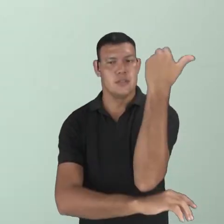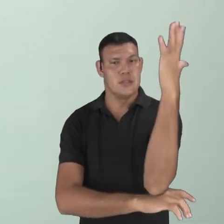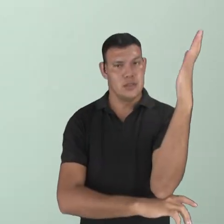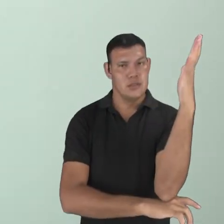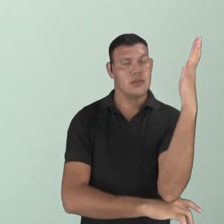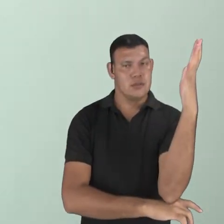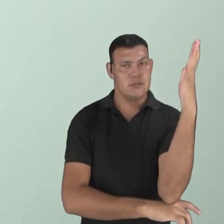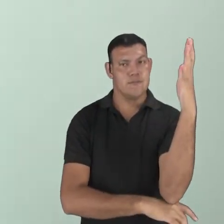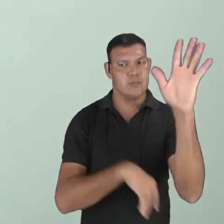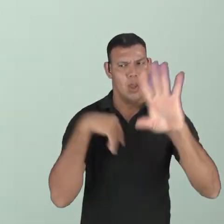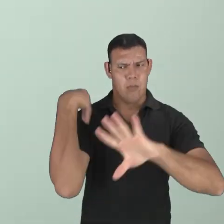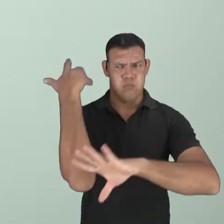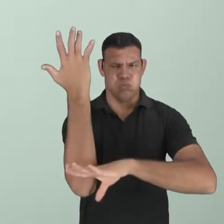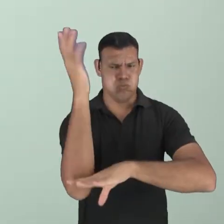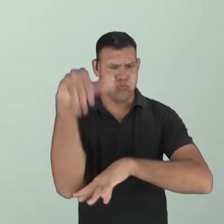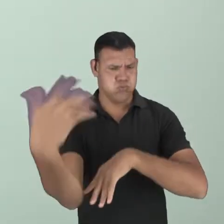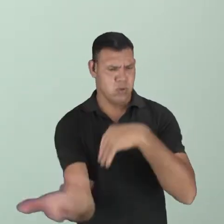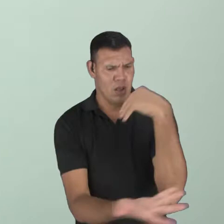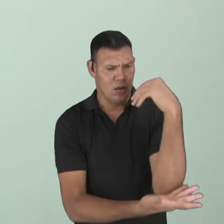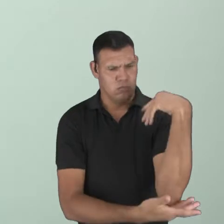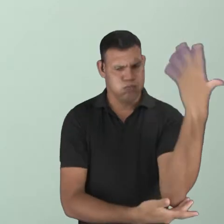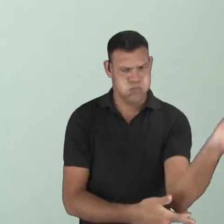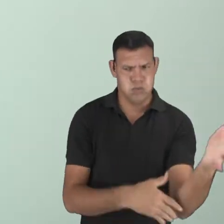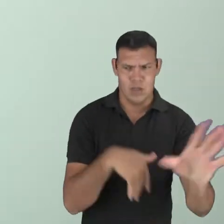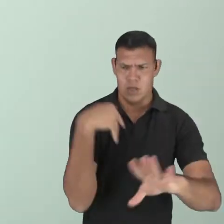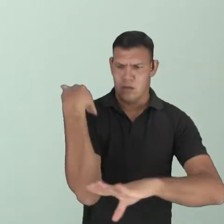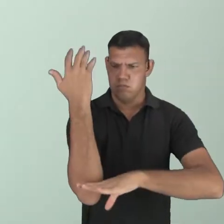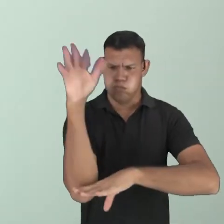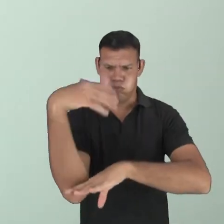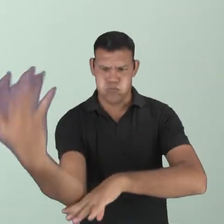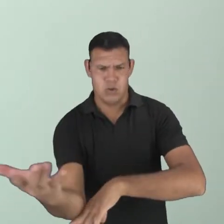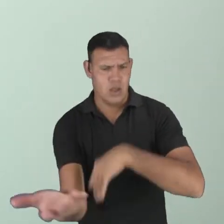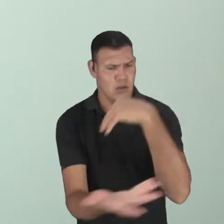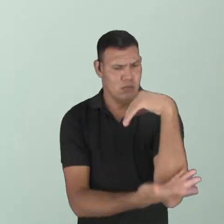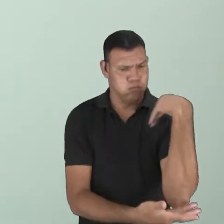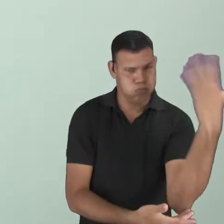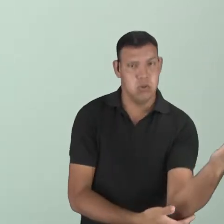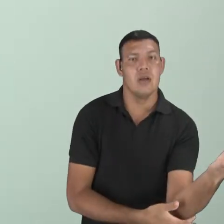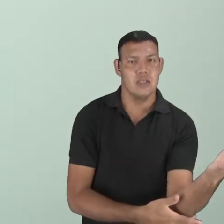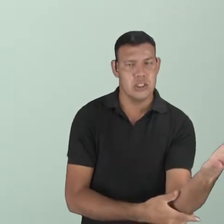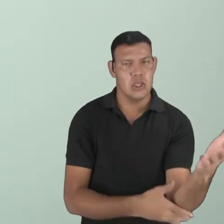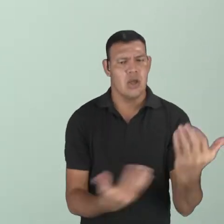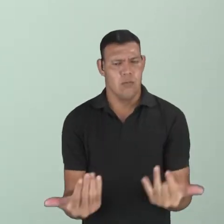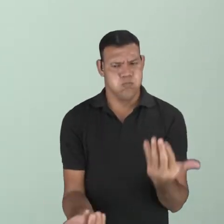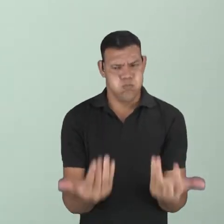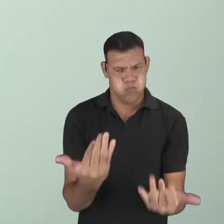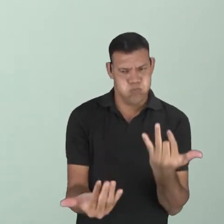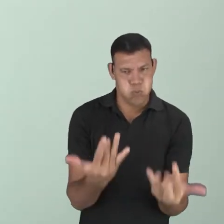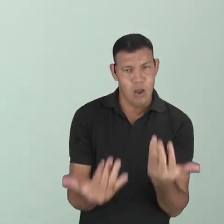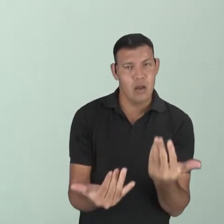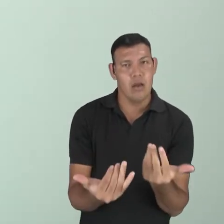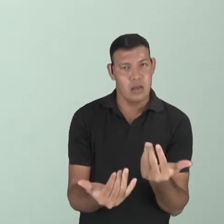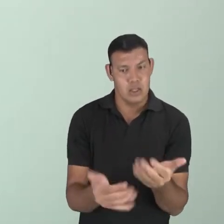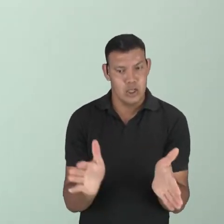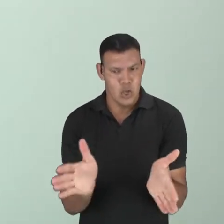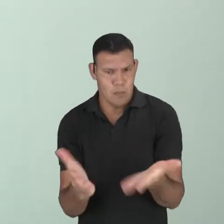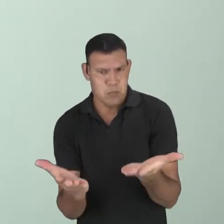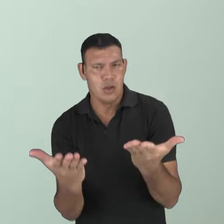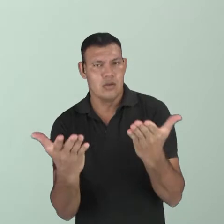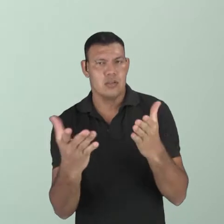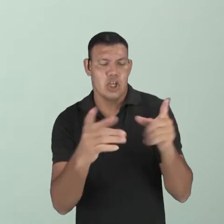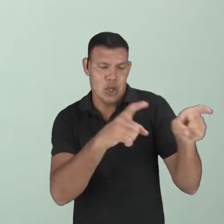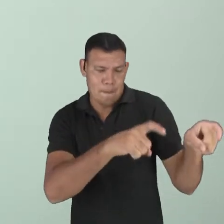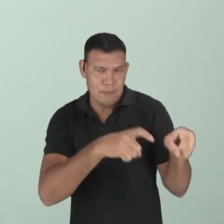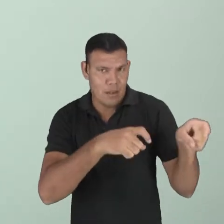queimadas para ampliação aí da questão, como eu posso dizer, da agricultura, pecuária, o